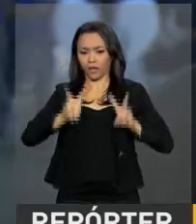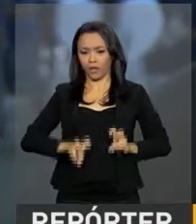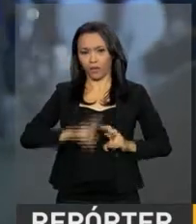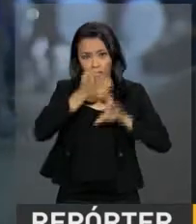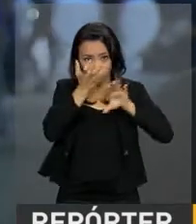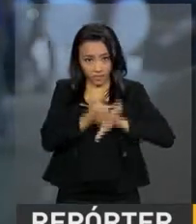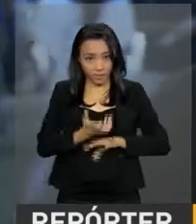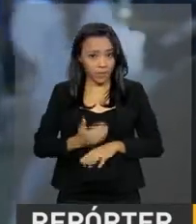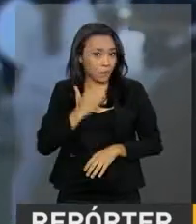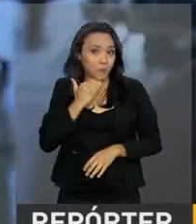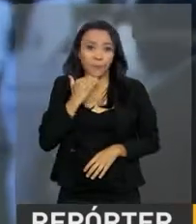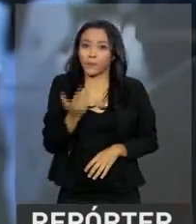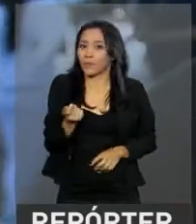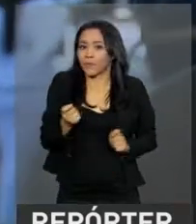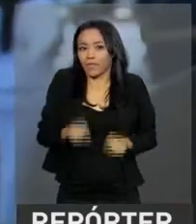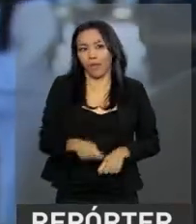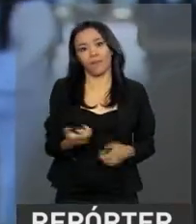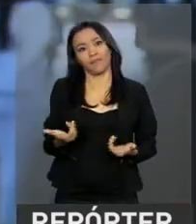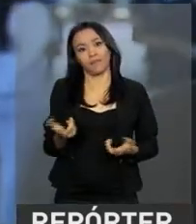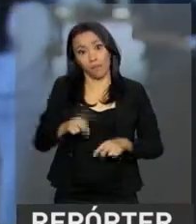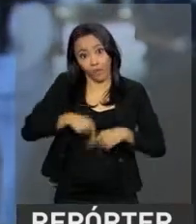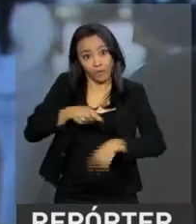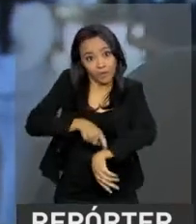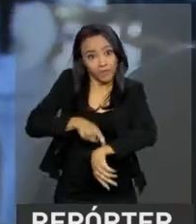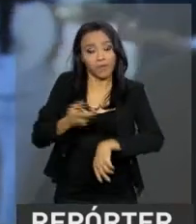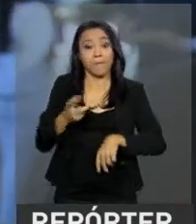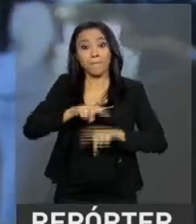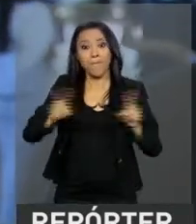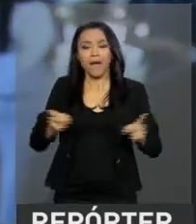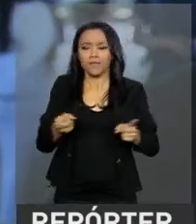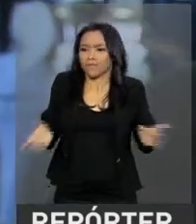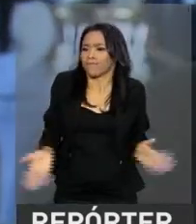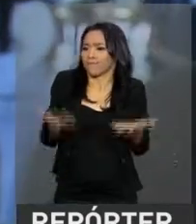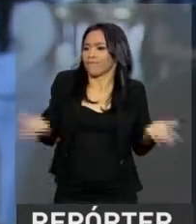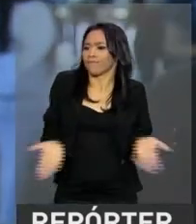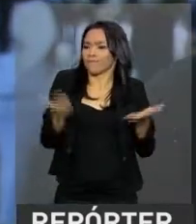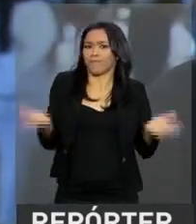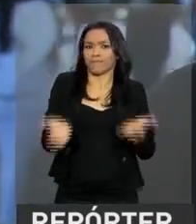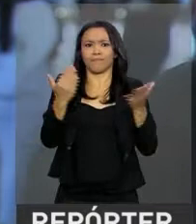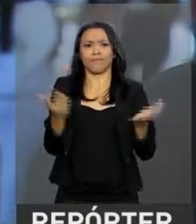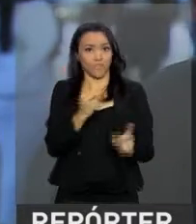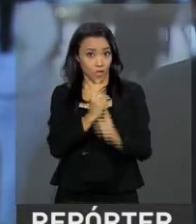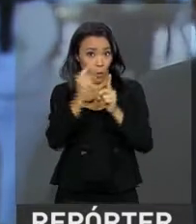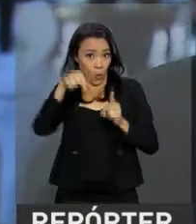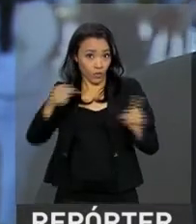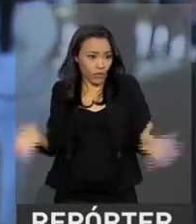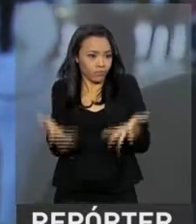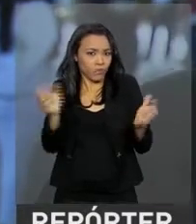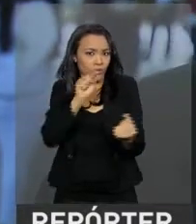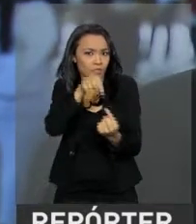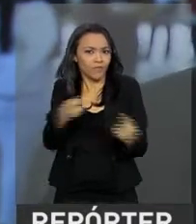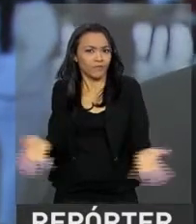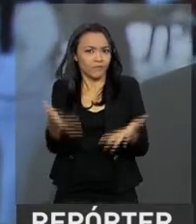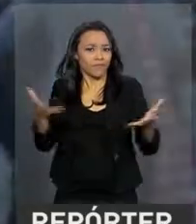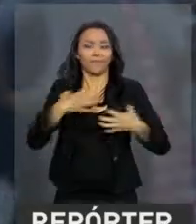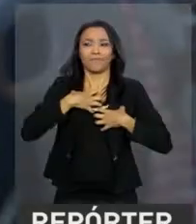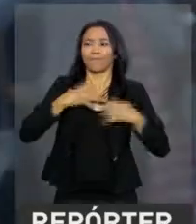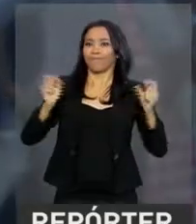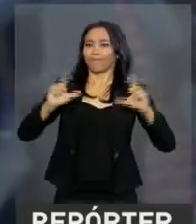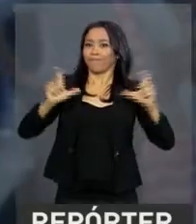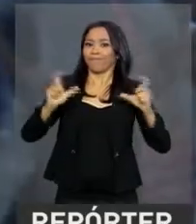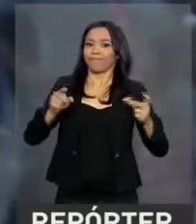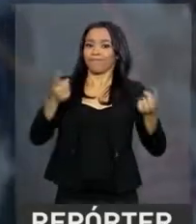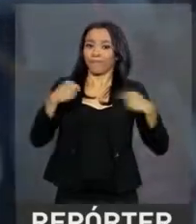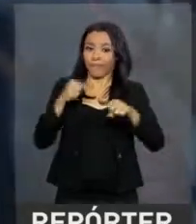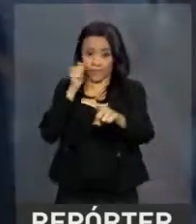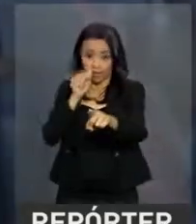isso, mas só que é o suficiente para dar uma injeção de ânimo neles. Sem dúvida alguma, eles se sentem hiper motivados. Larissa